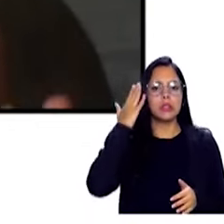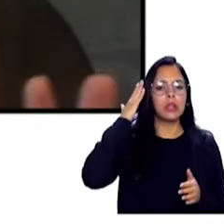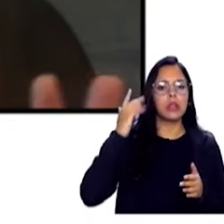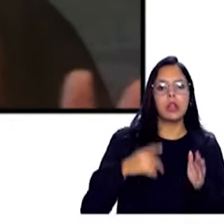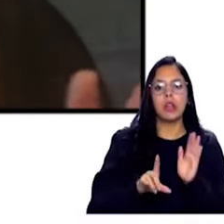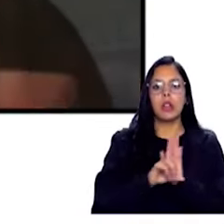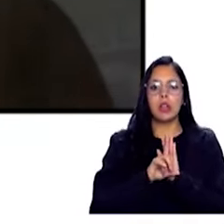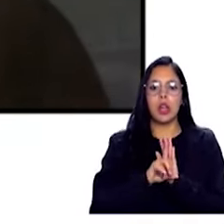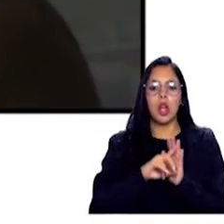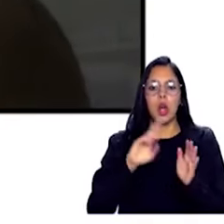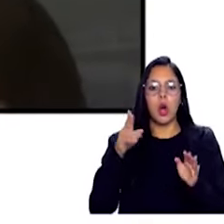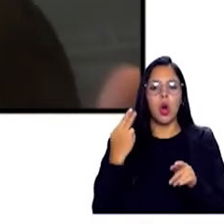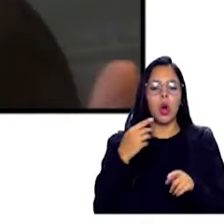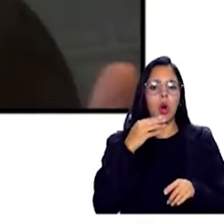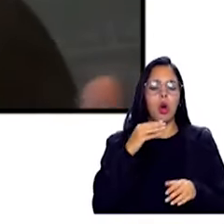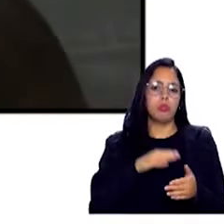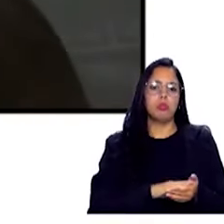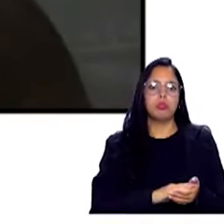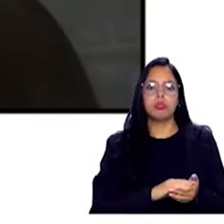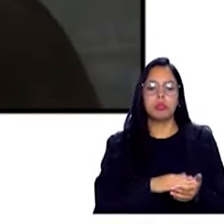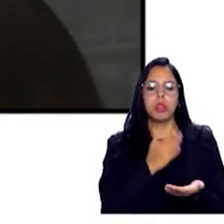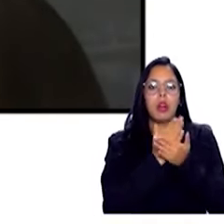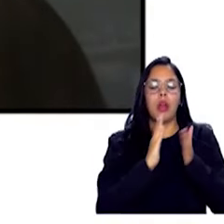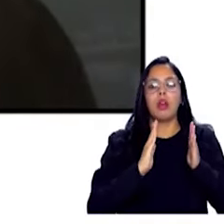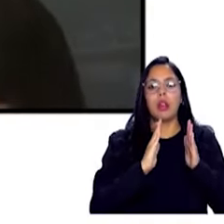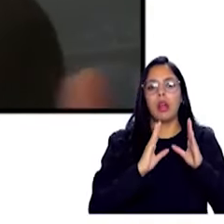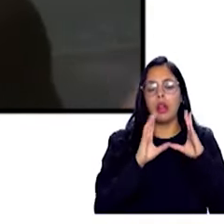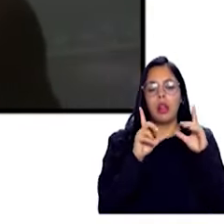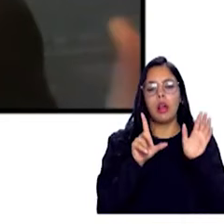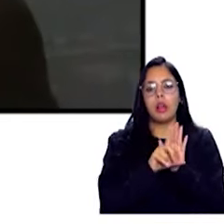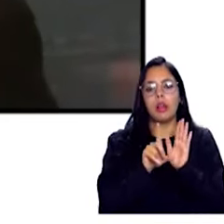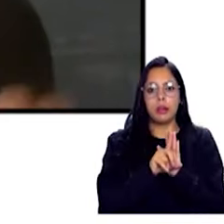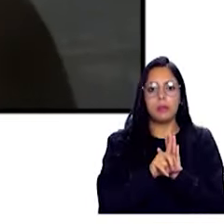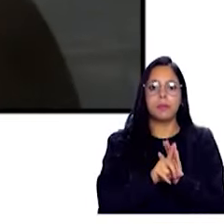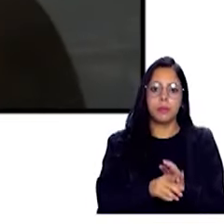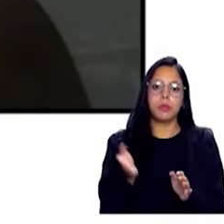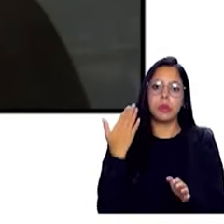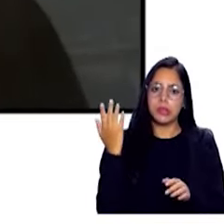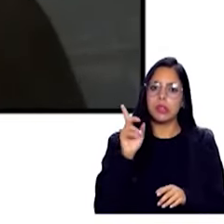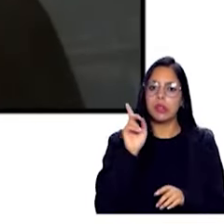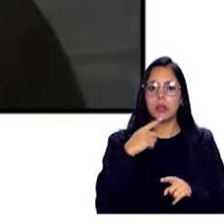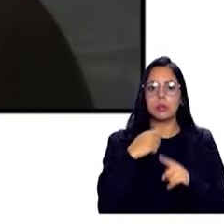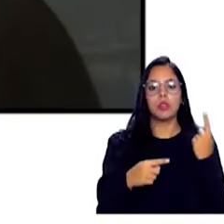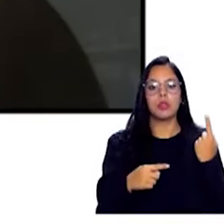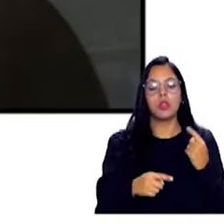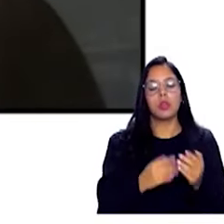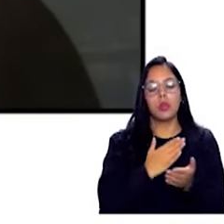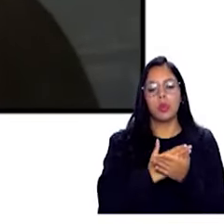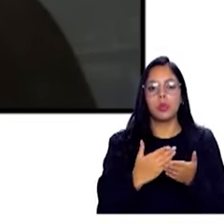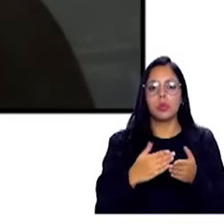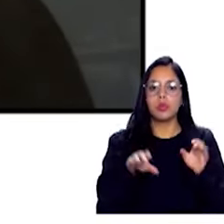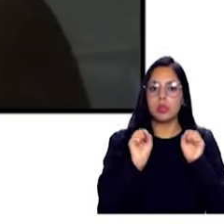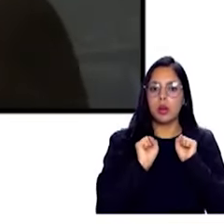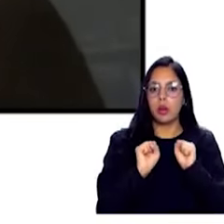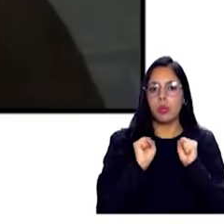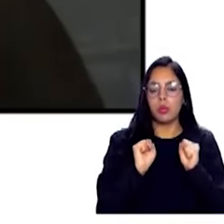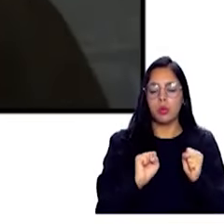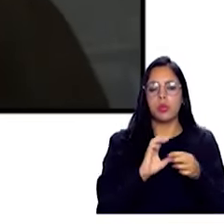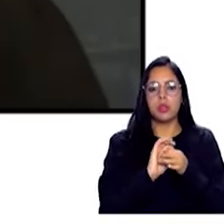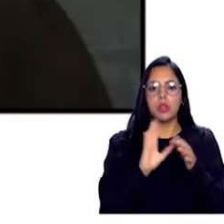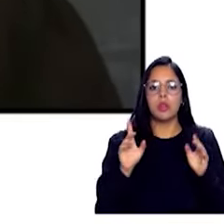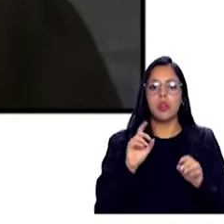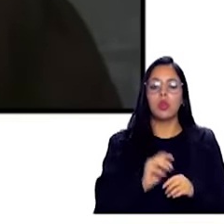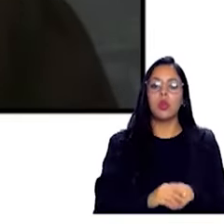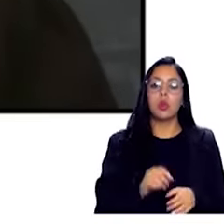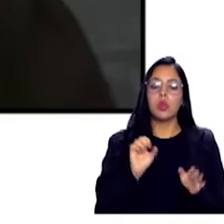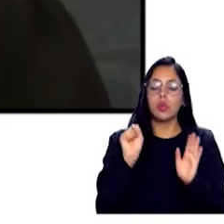lei a interpretação de fato era proibida né ela passou a ser permitida no começo do século XIX né então